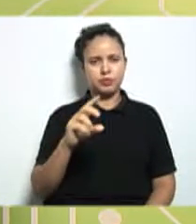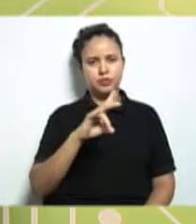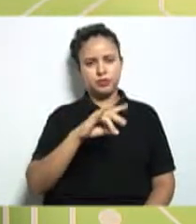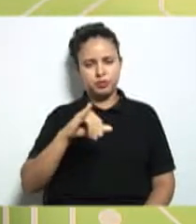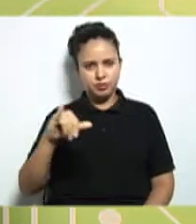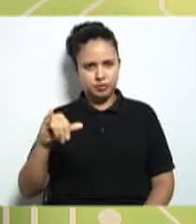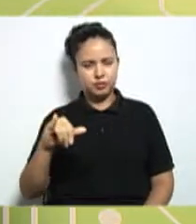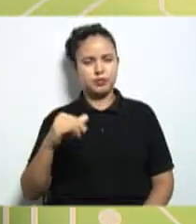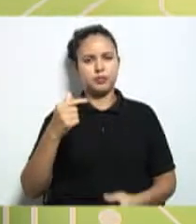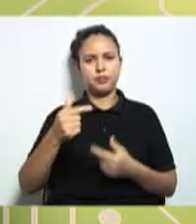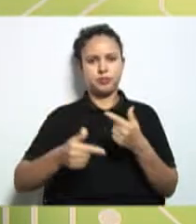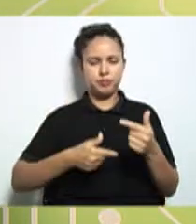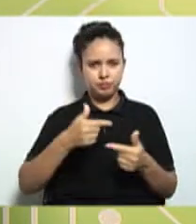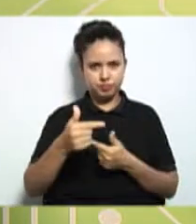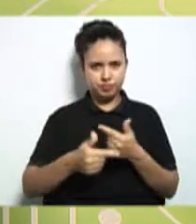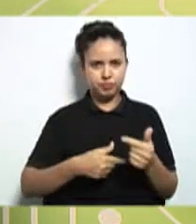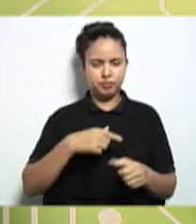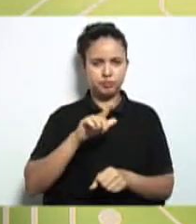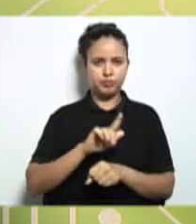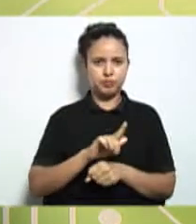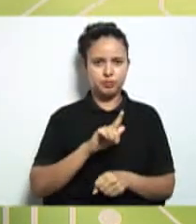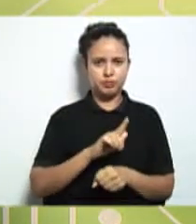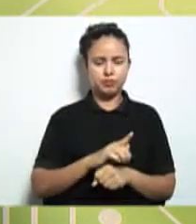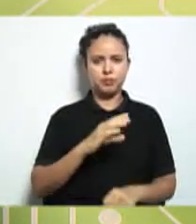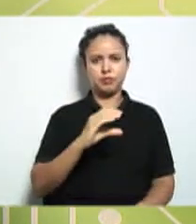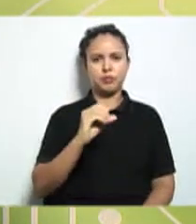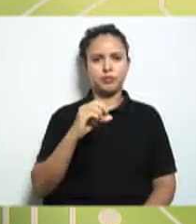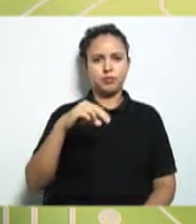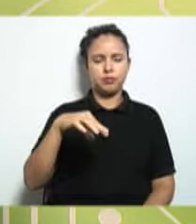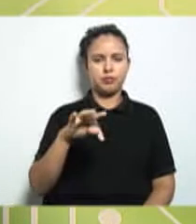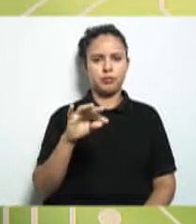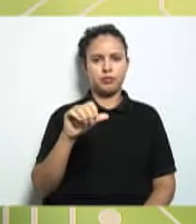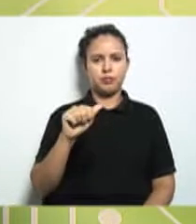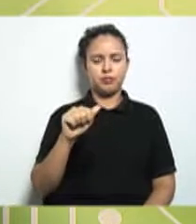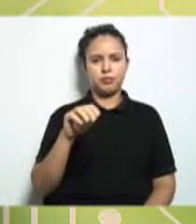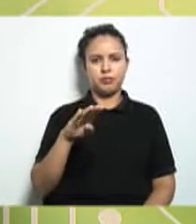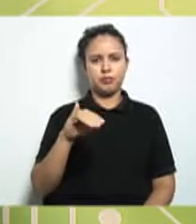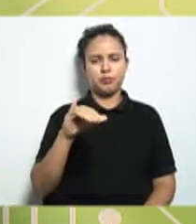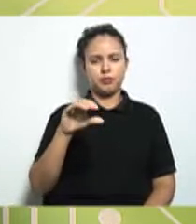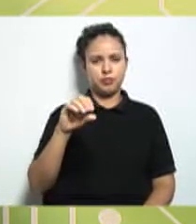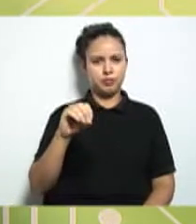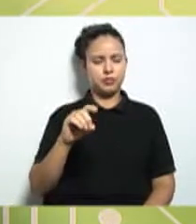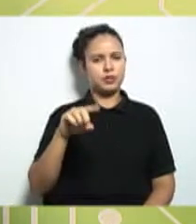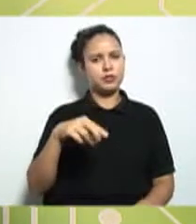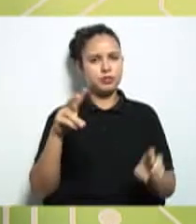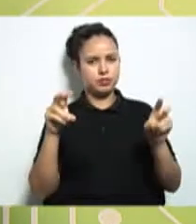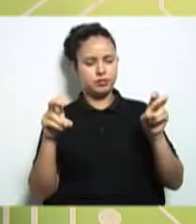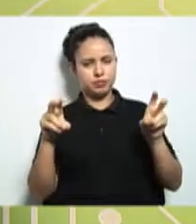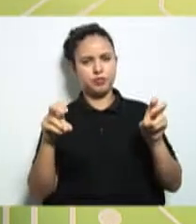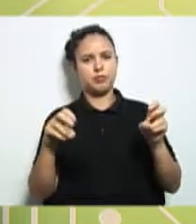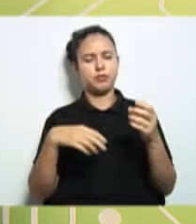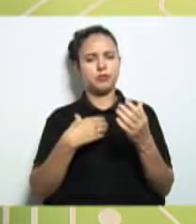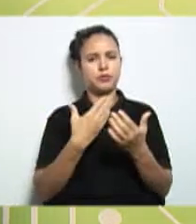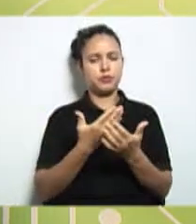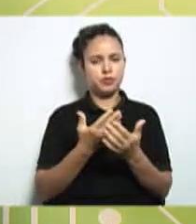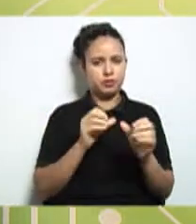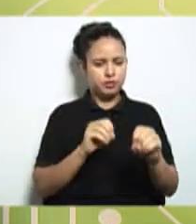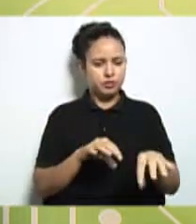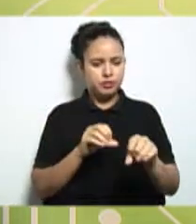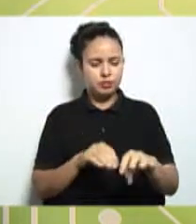gestão contábil, isso daí é um tema. Se você vai tratar de educação financeira